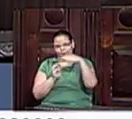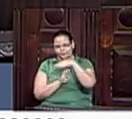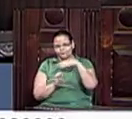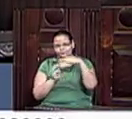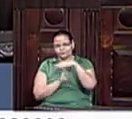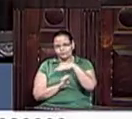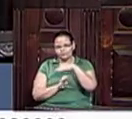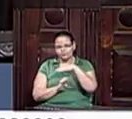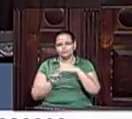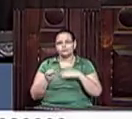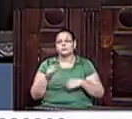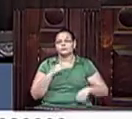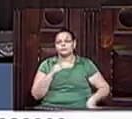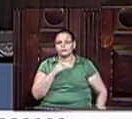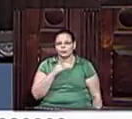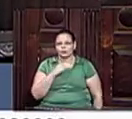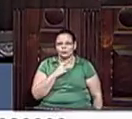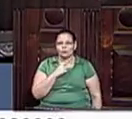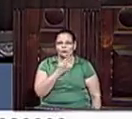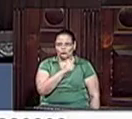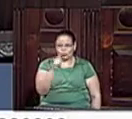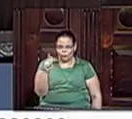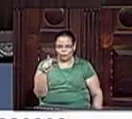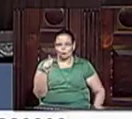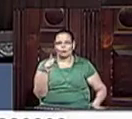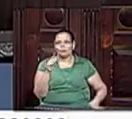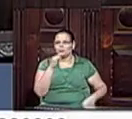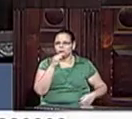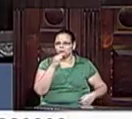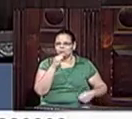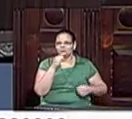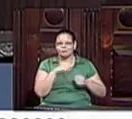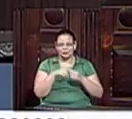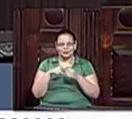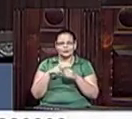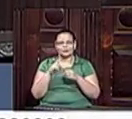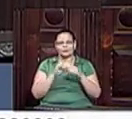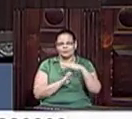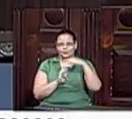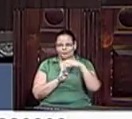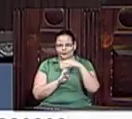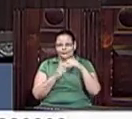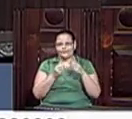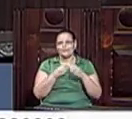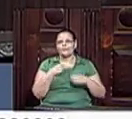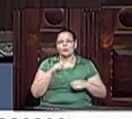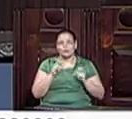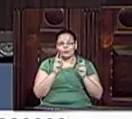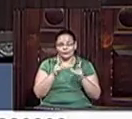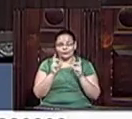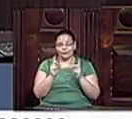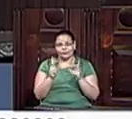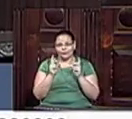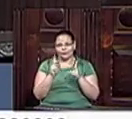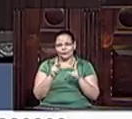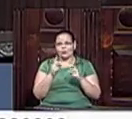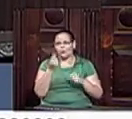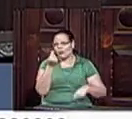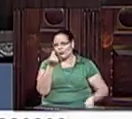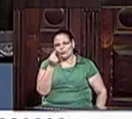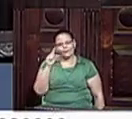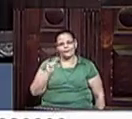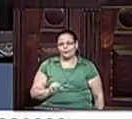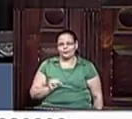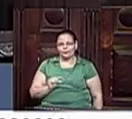concessionárias, quando têm subsidiárias, elas vendem por um preço muito pequeno